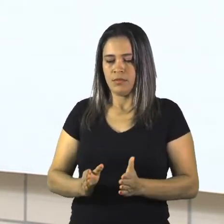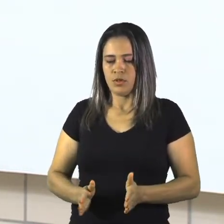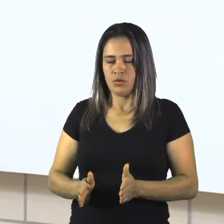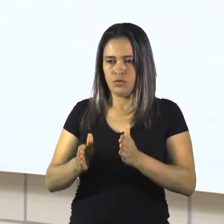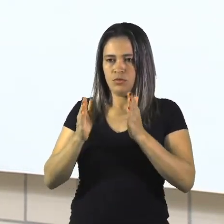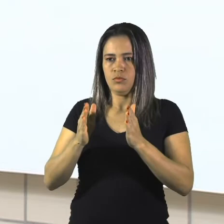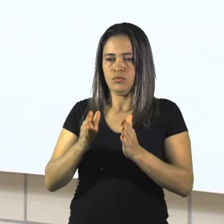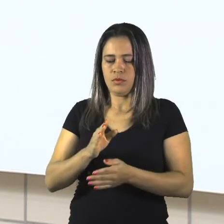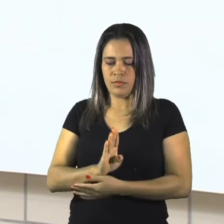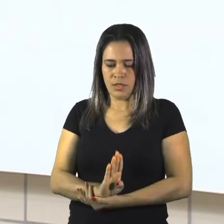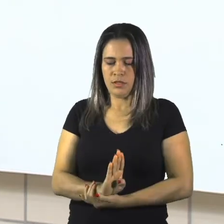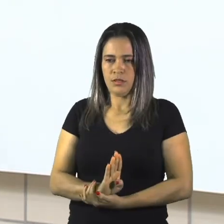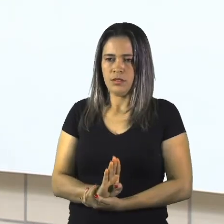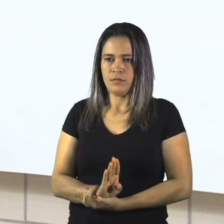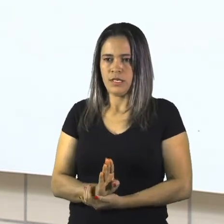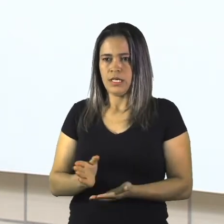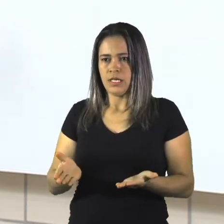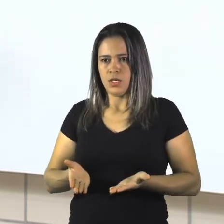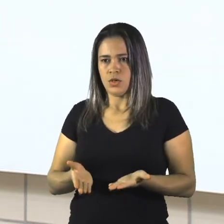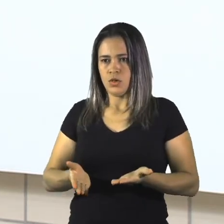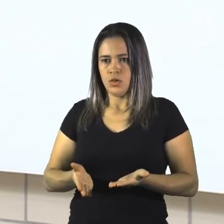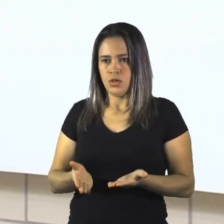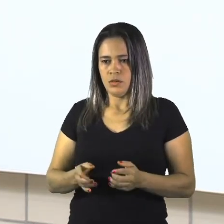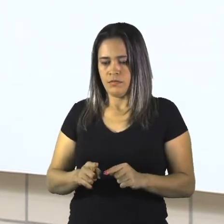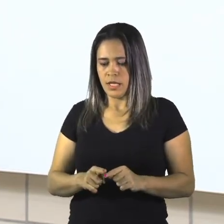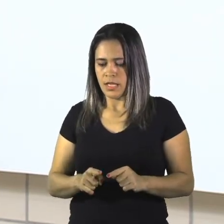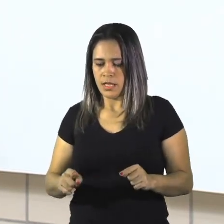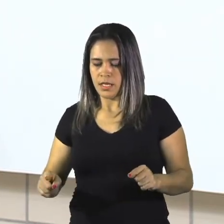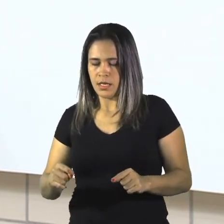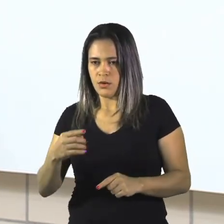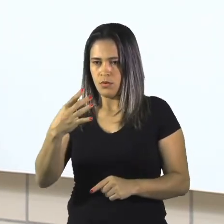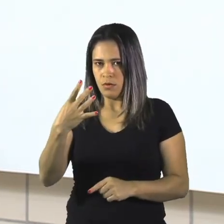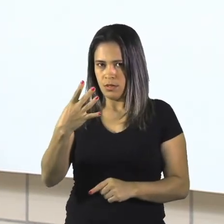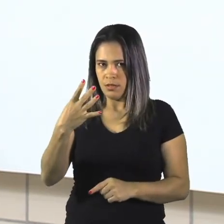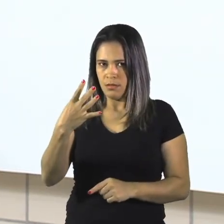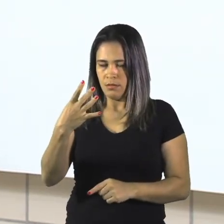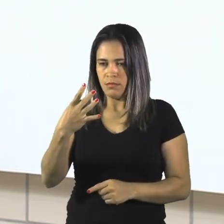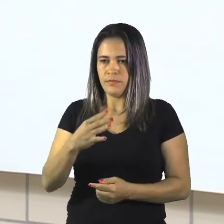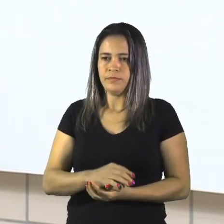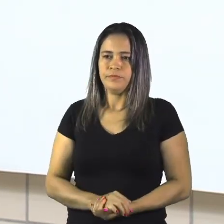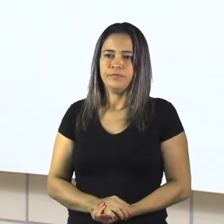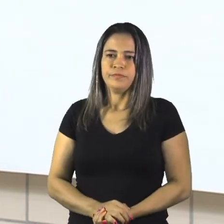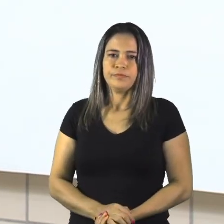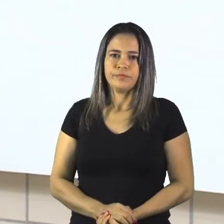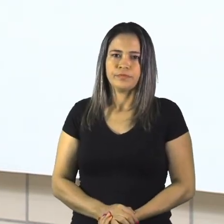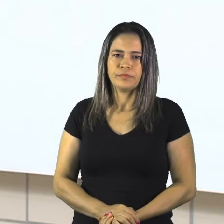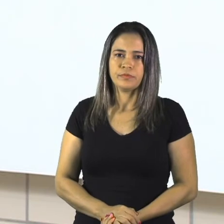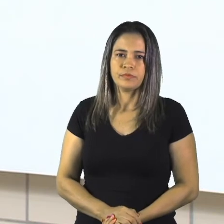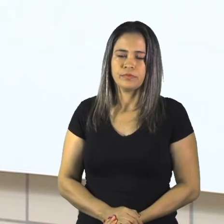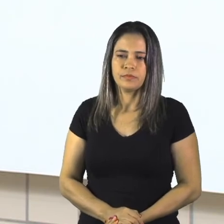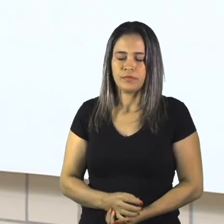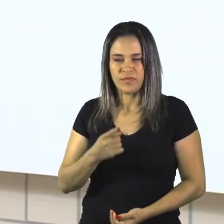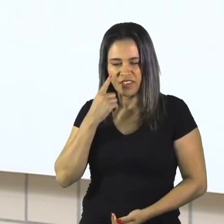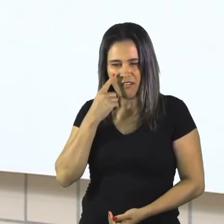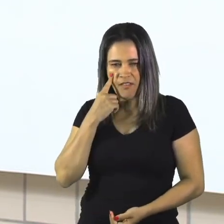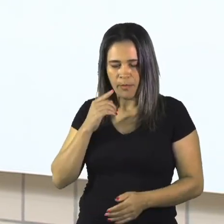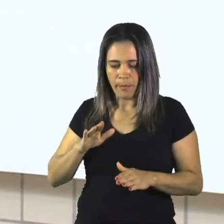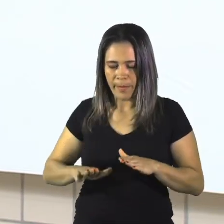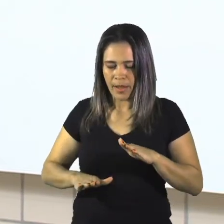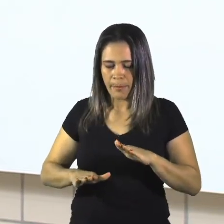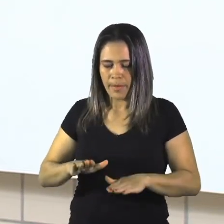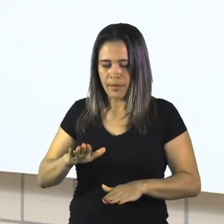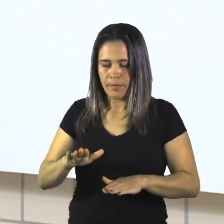B, só que agora ele vai para a linha 4, né? Olha, a gente está vendo as pegadas dele